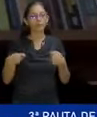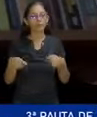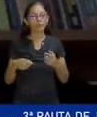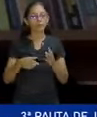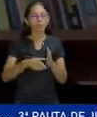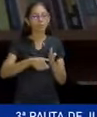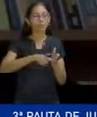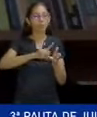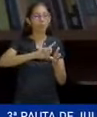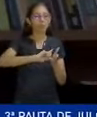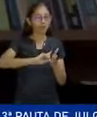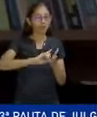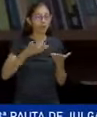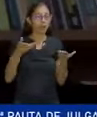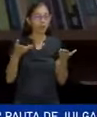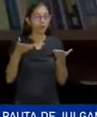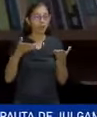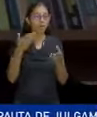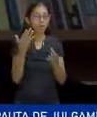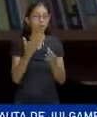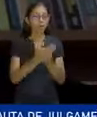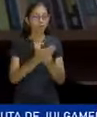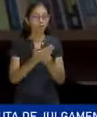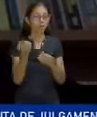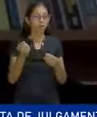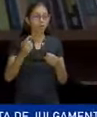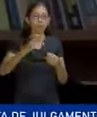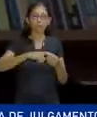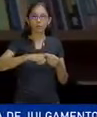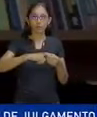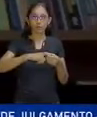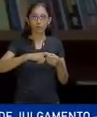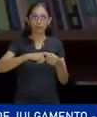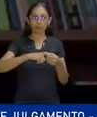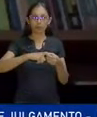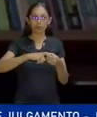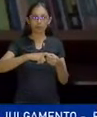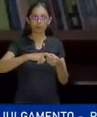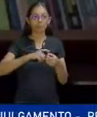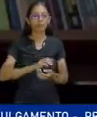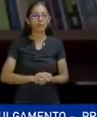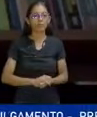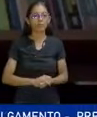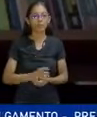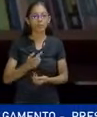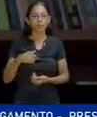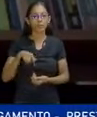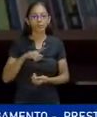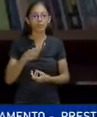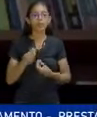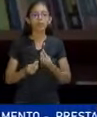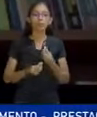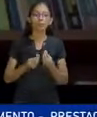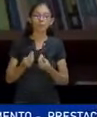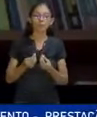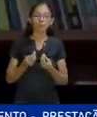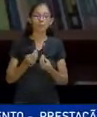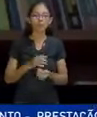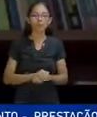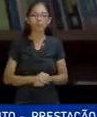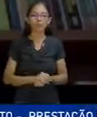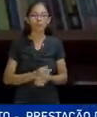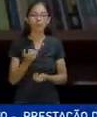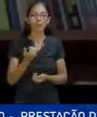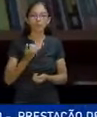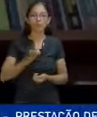oportunidade de agora, quando voltou o processo, nos manifestarmos. Aí penso eu